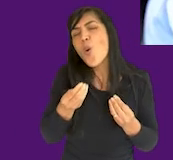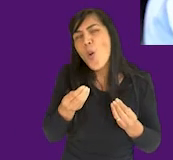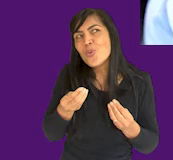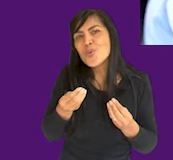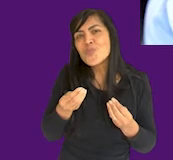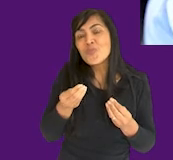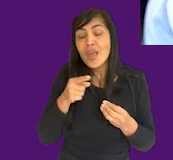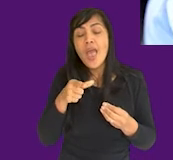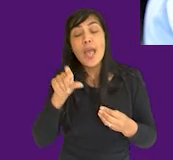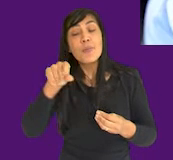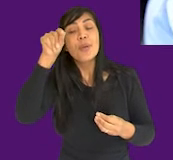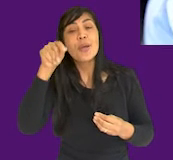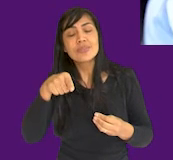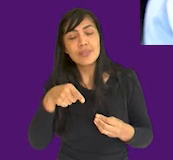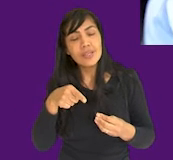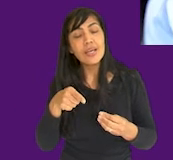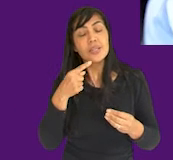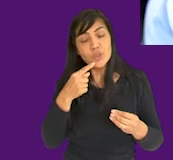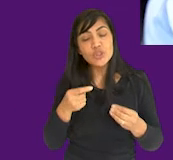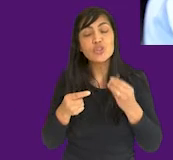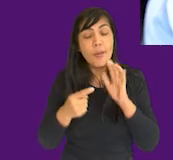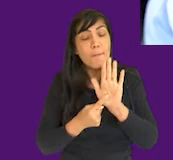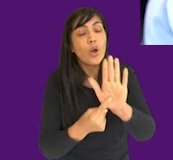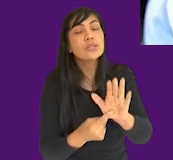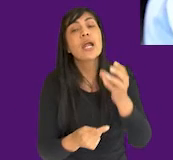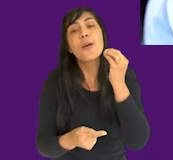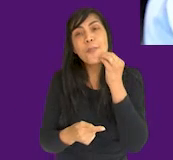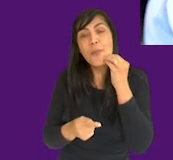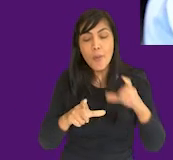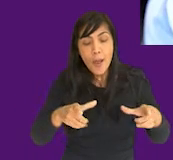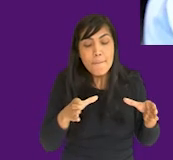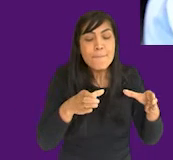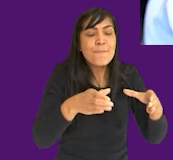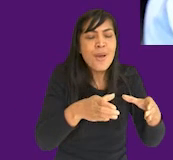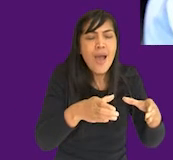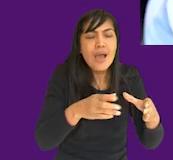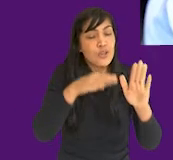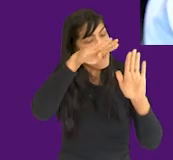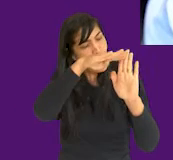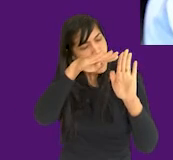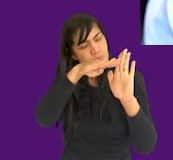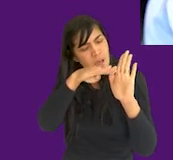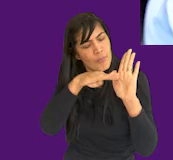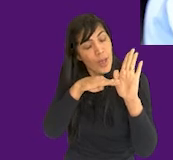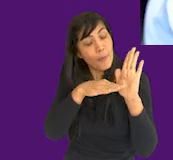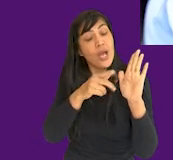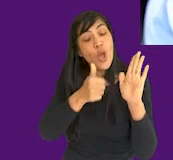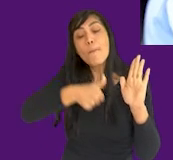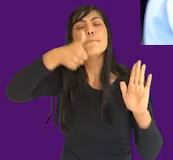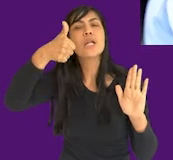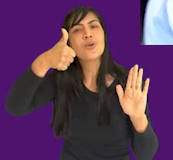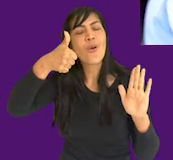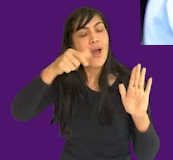atuar Como que você vai atuar identificamos então novas áreas de oportunidade Fazemos o ranqueamento e classificação